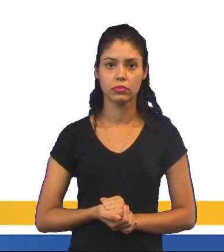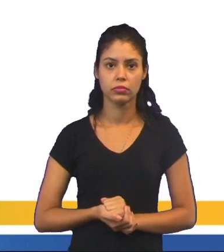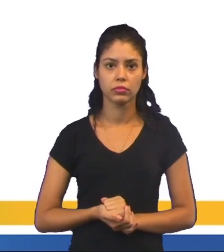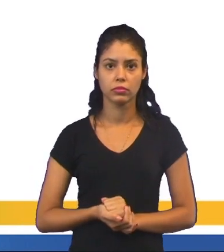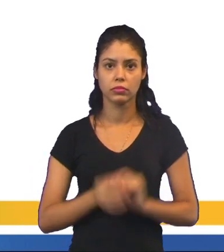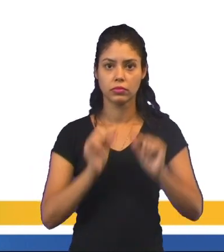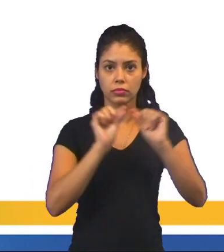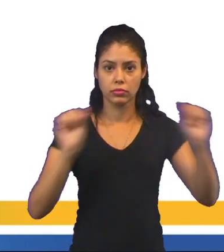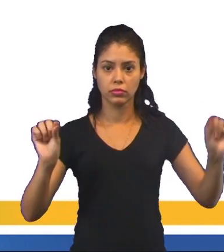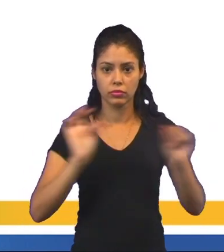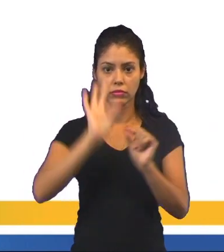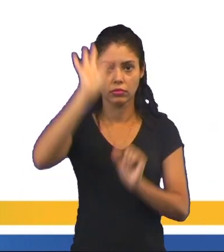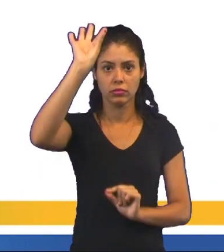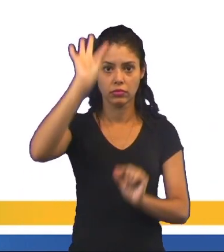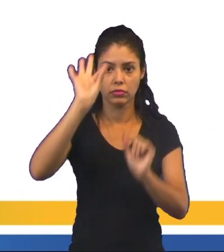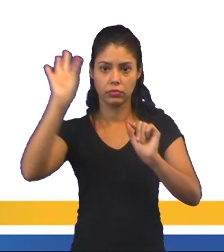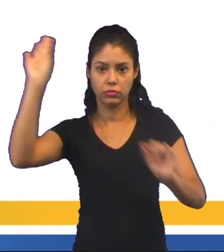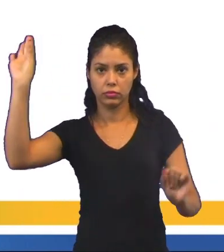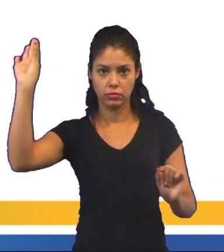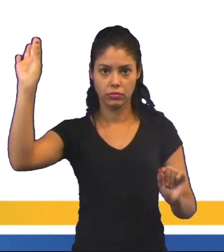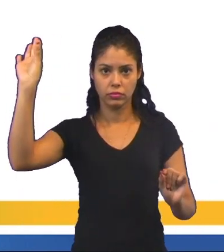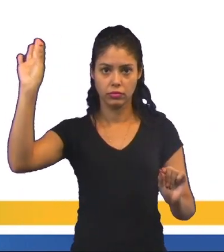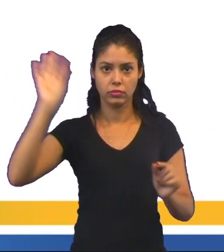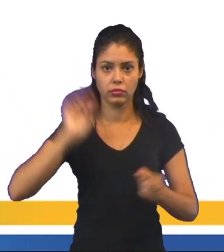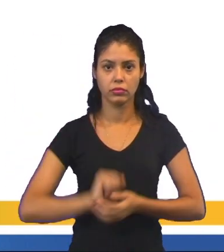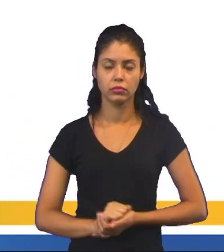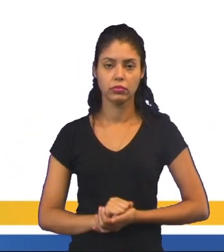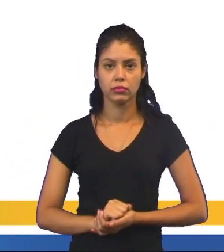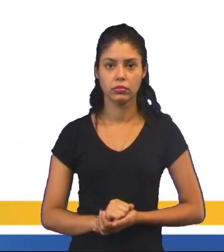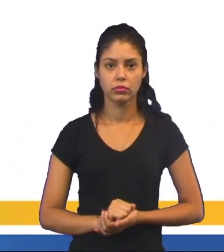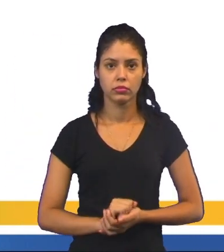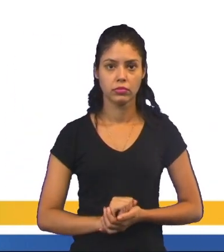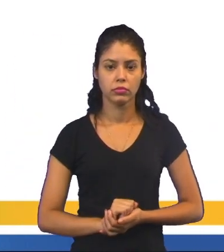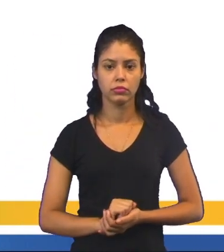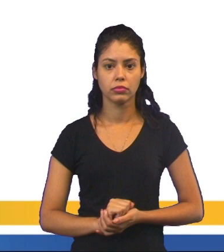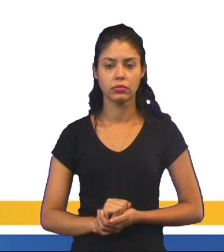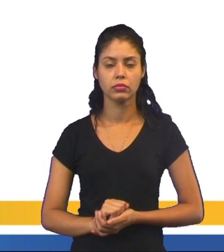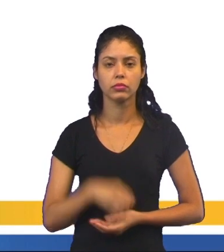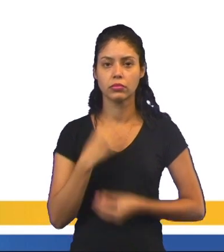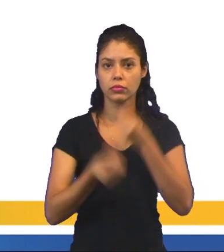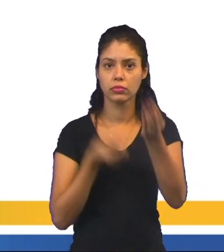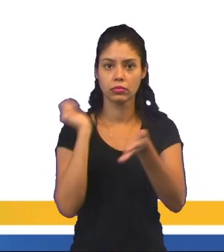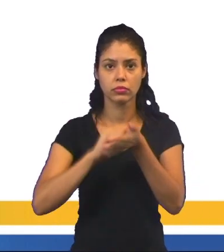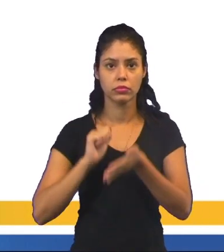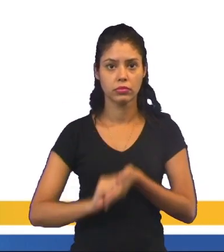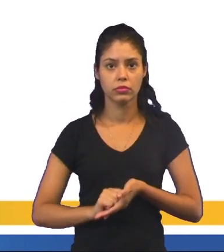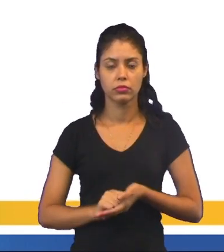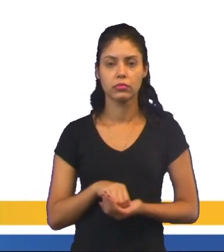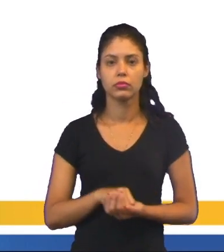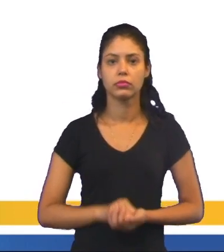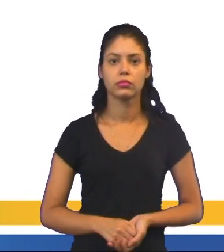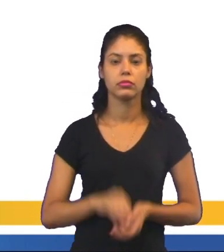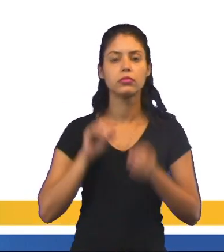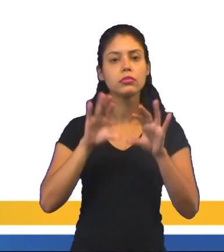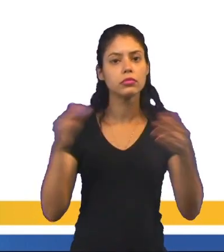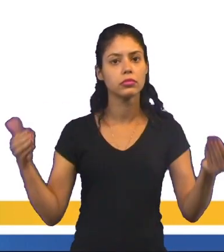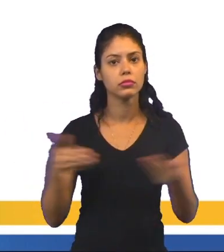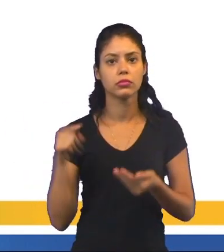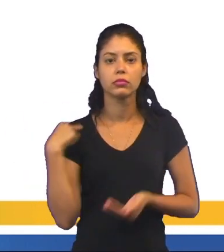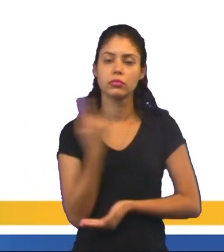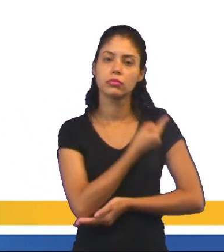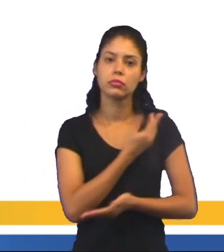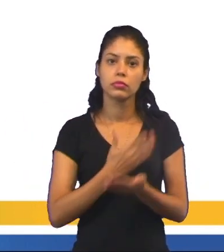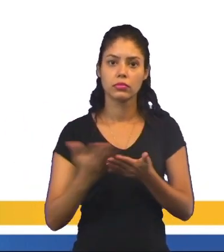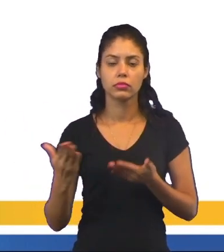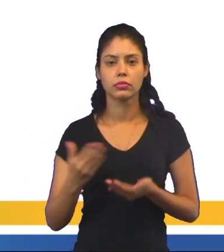sendo ela horizontal vertical e diagonal ou inclinava como está escrito e agora a